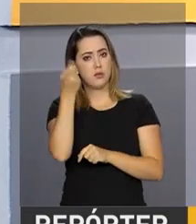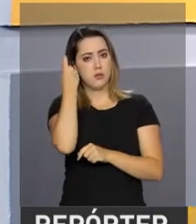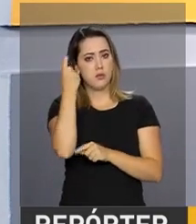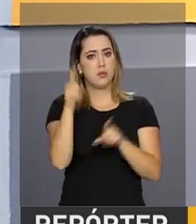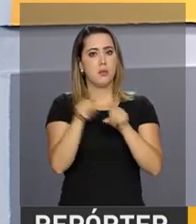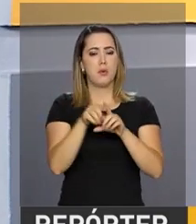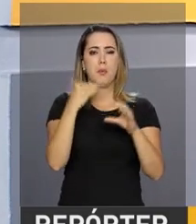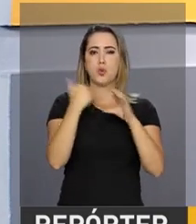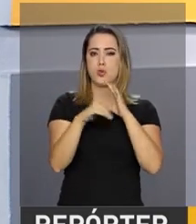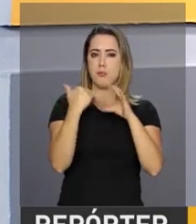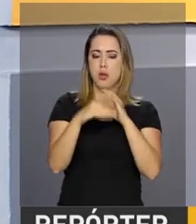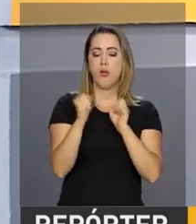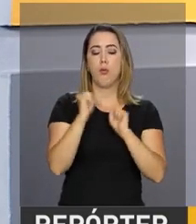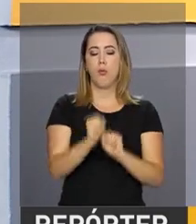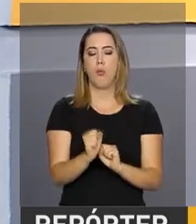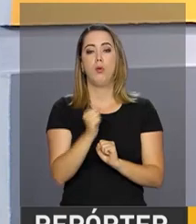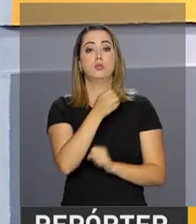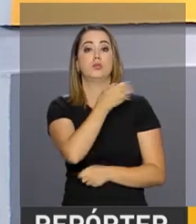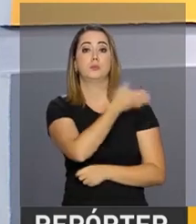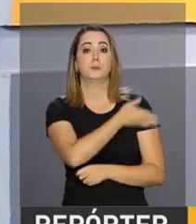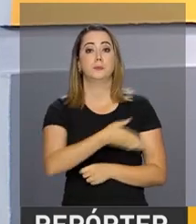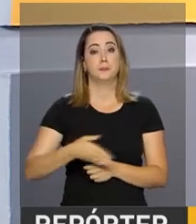e-mail